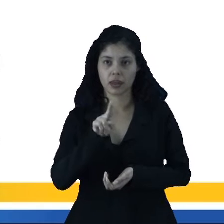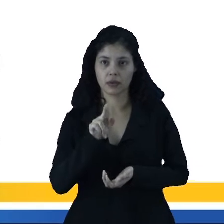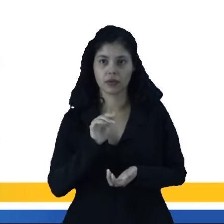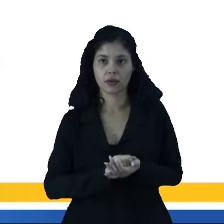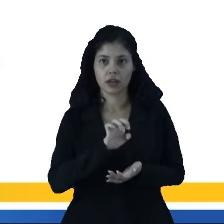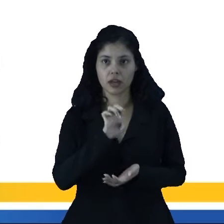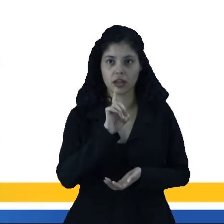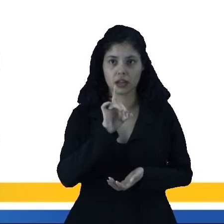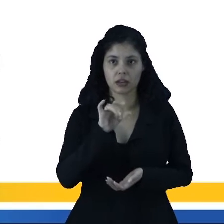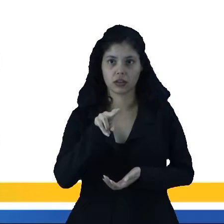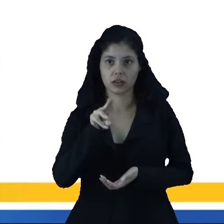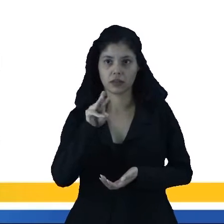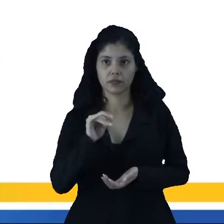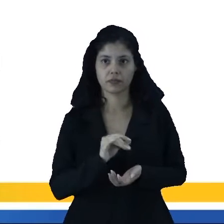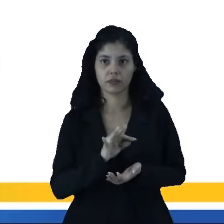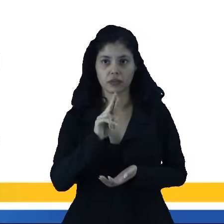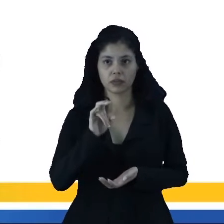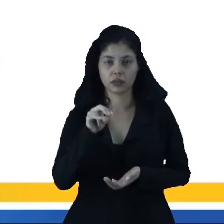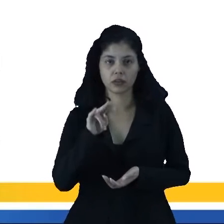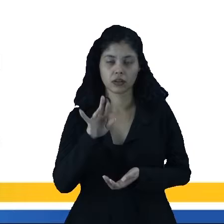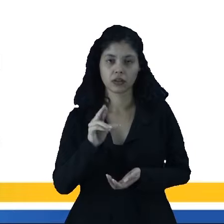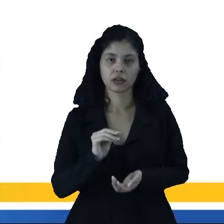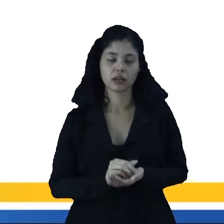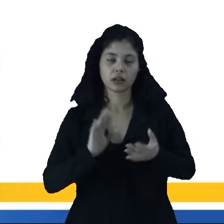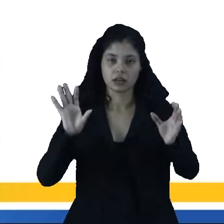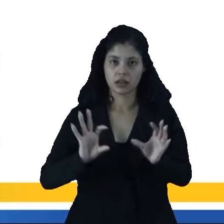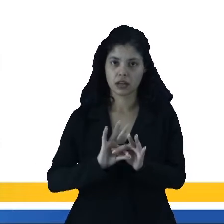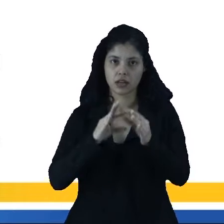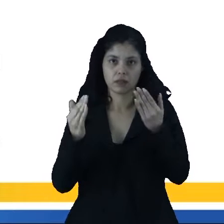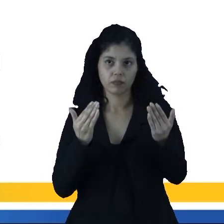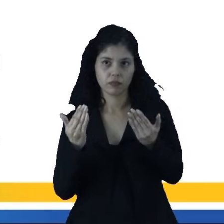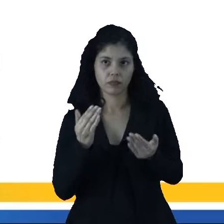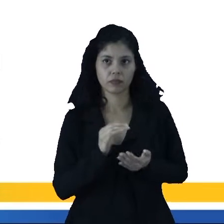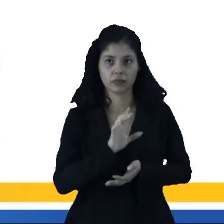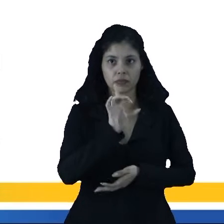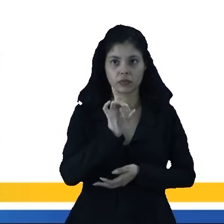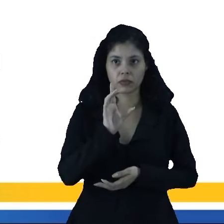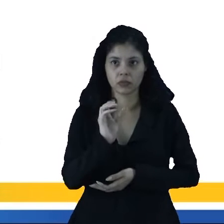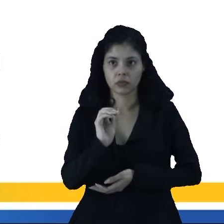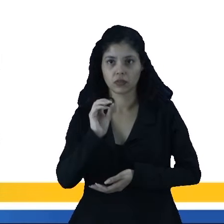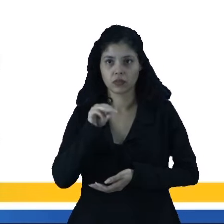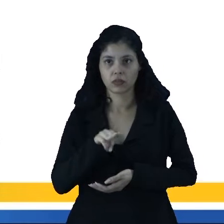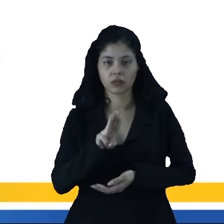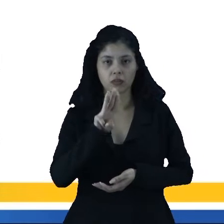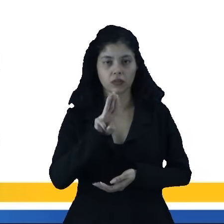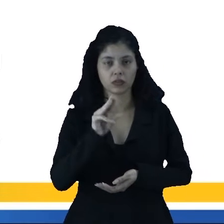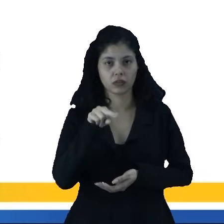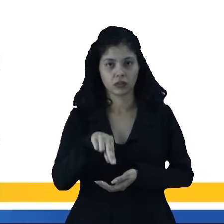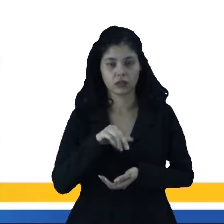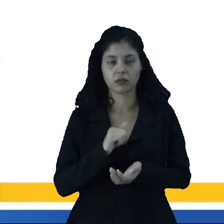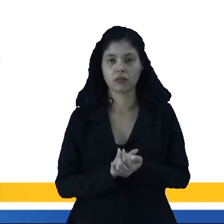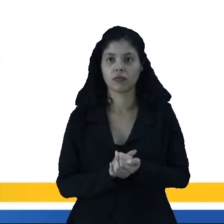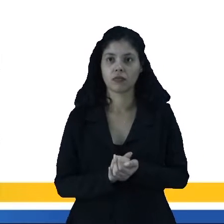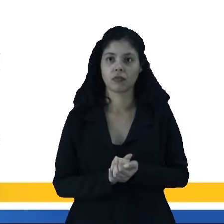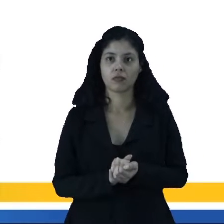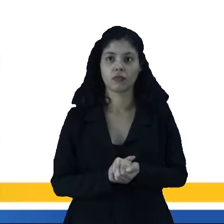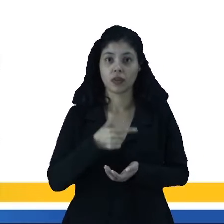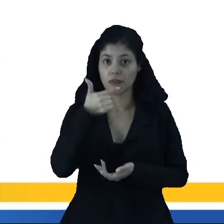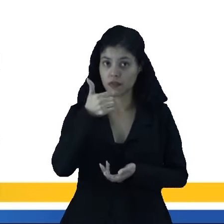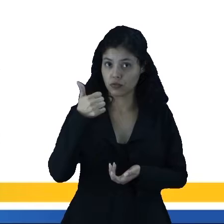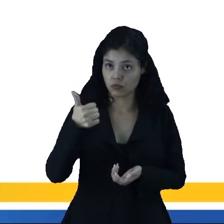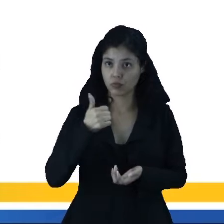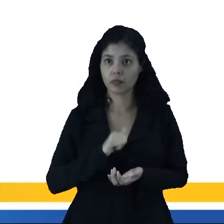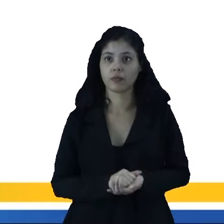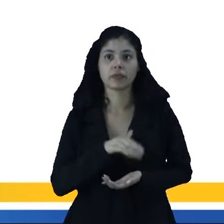a de Edwards, a de Turner. Então, todas elas vão estar associadas. Por exemplo, a de Down, que a gente até comentou na aula passada, é uma trissomia no